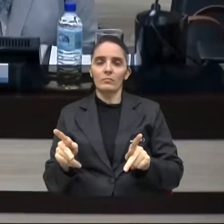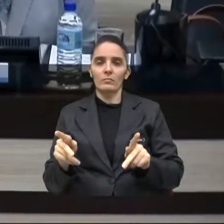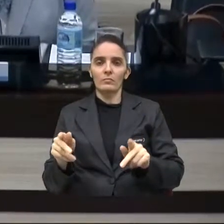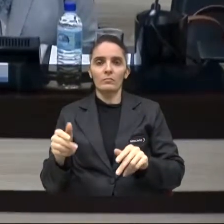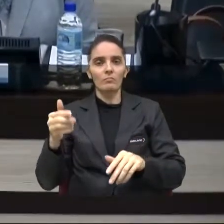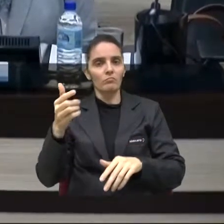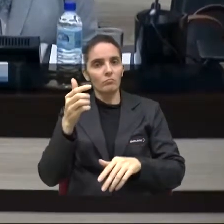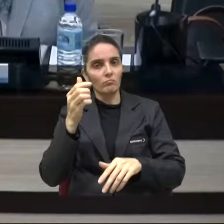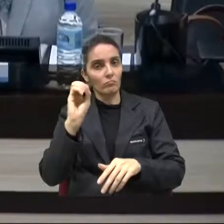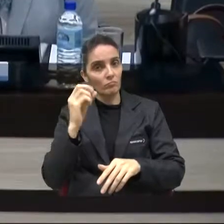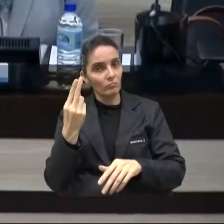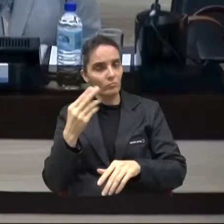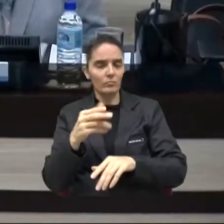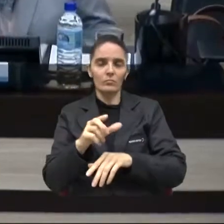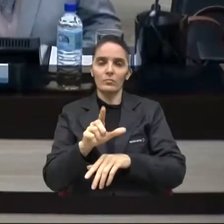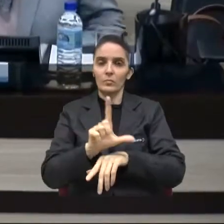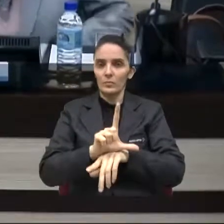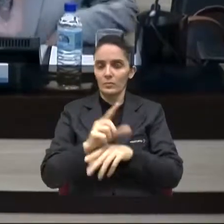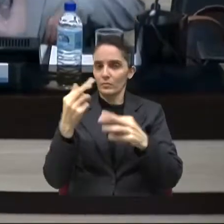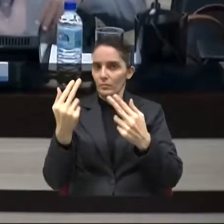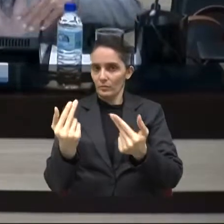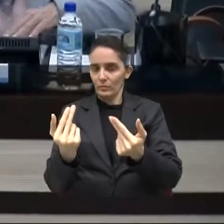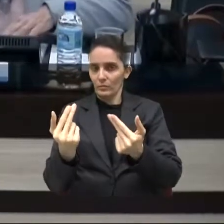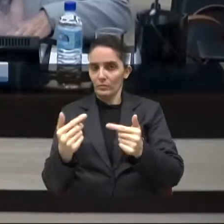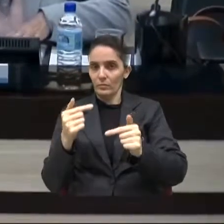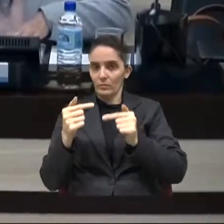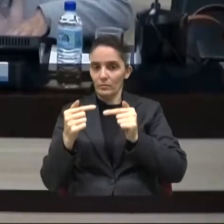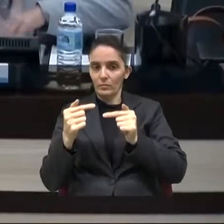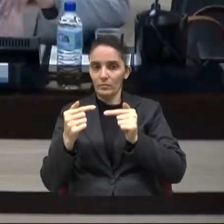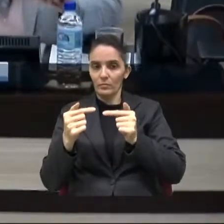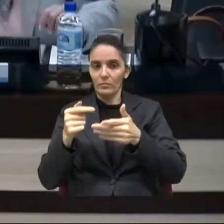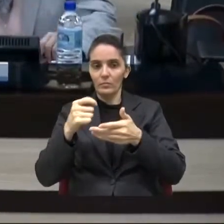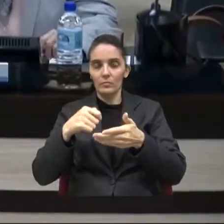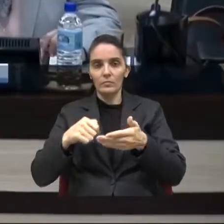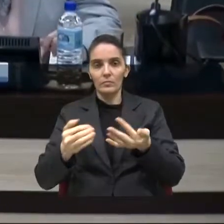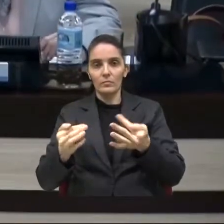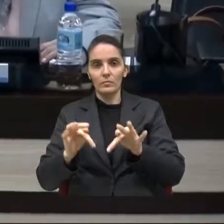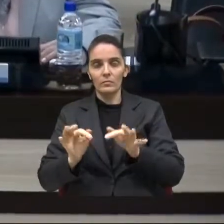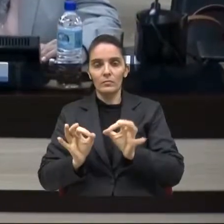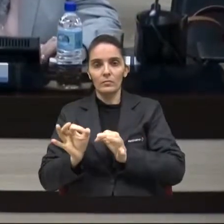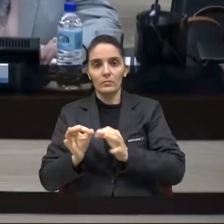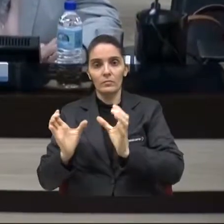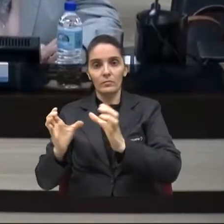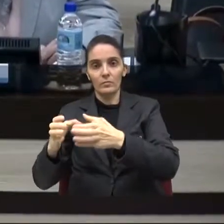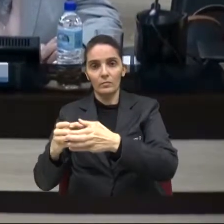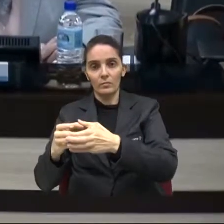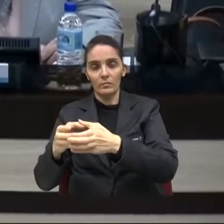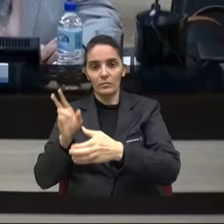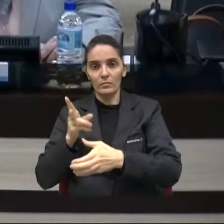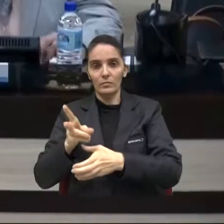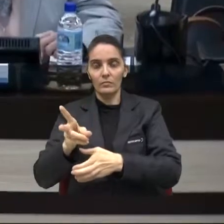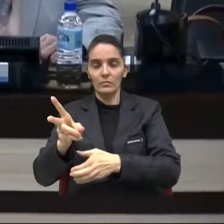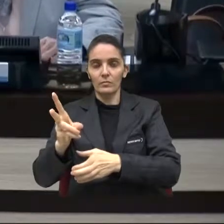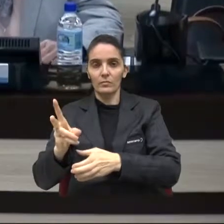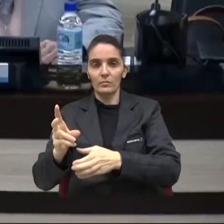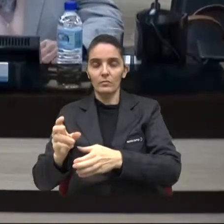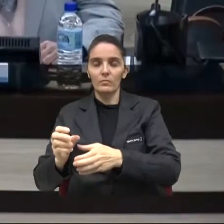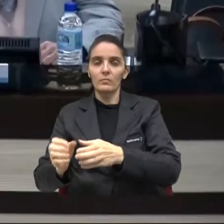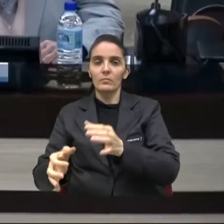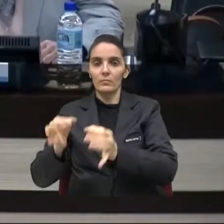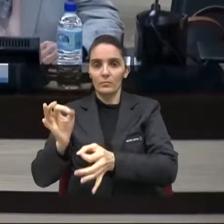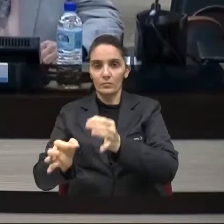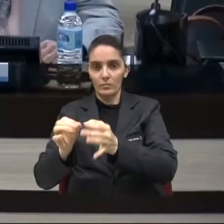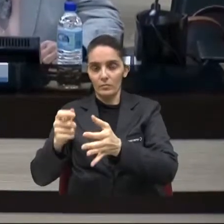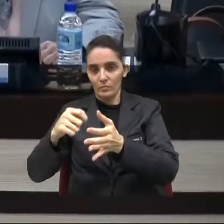da outras providências. Está em discussão a redação final elaborada pela Comissão Permanente de Constituição,